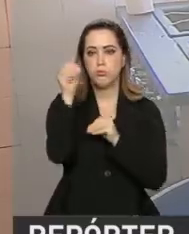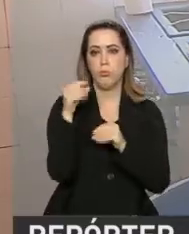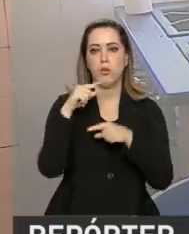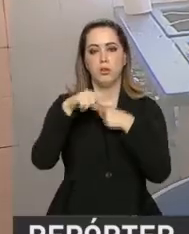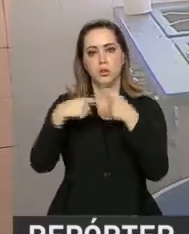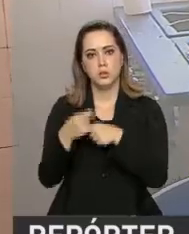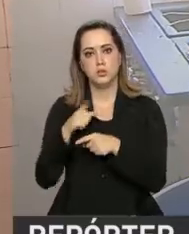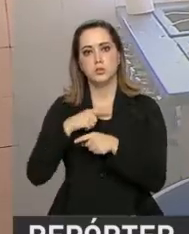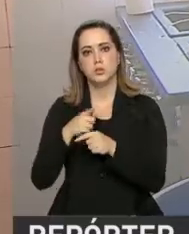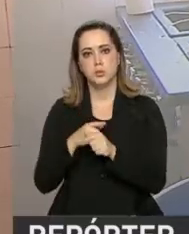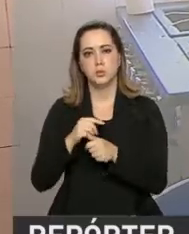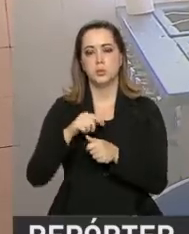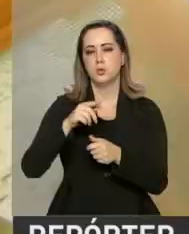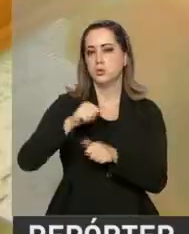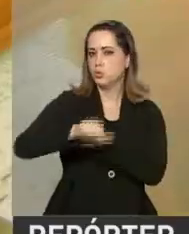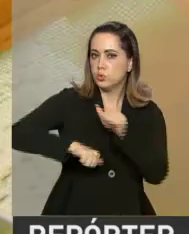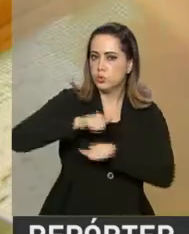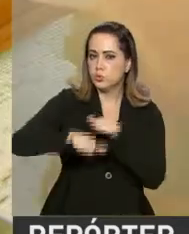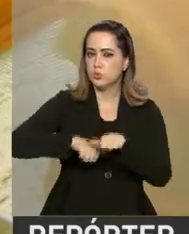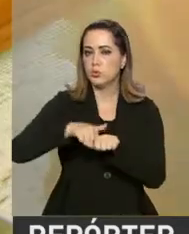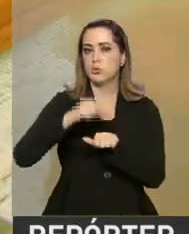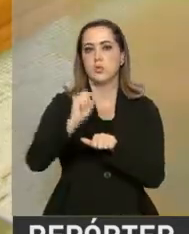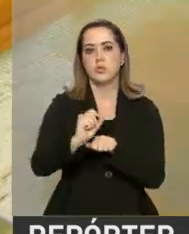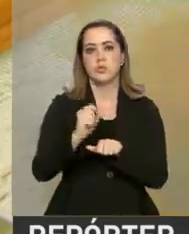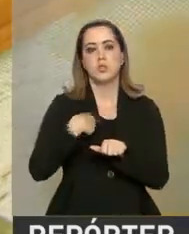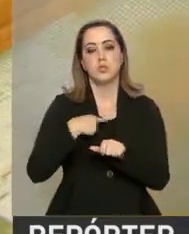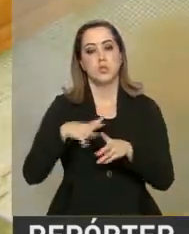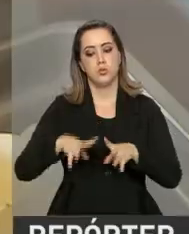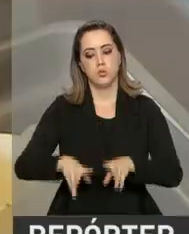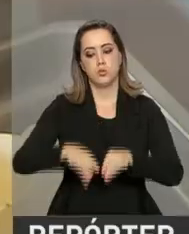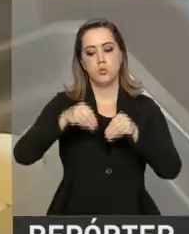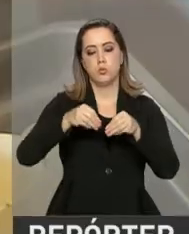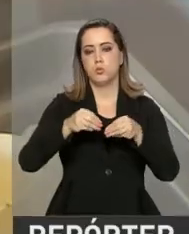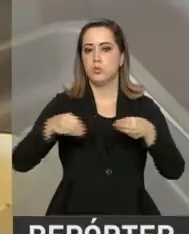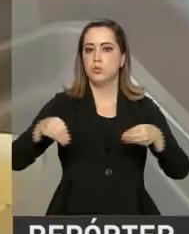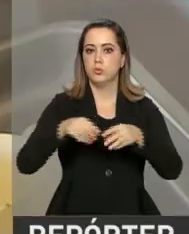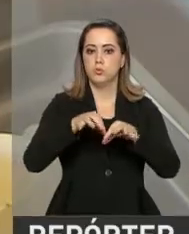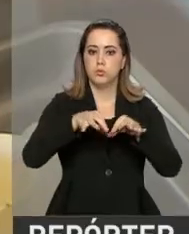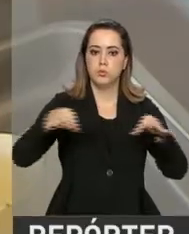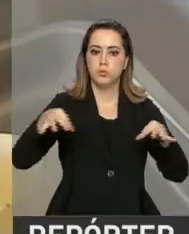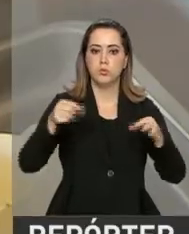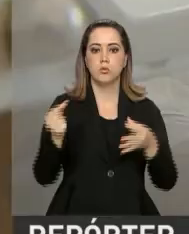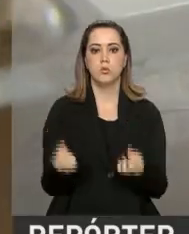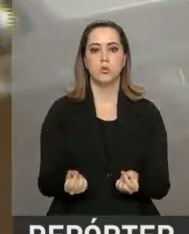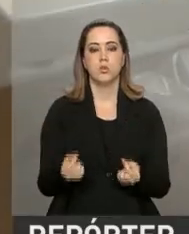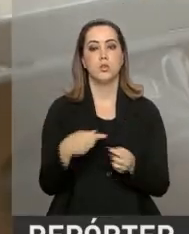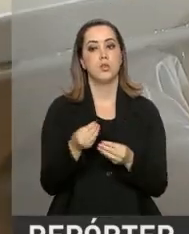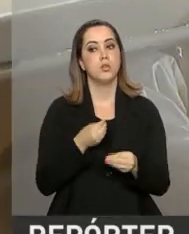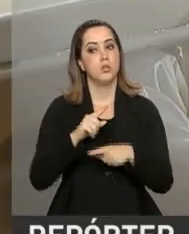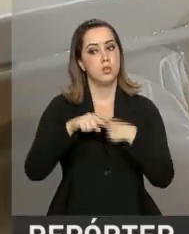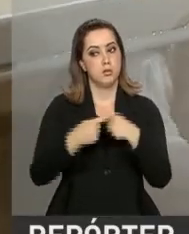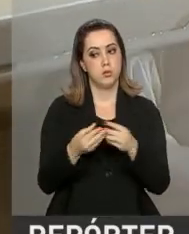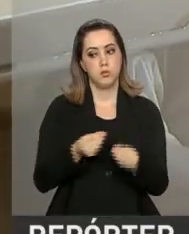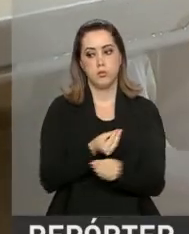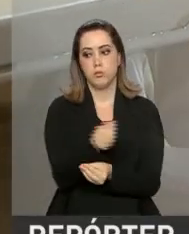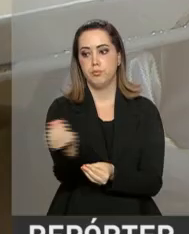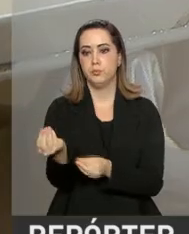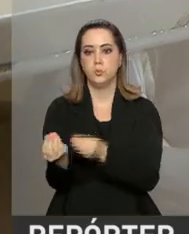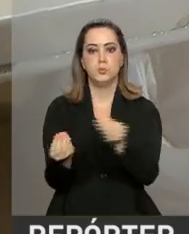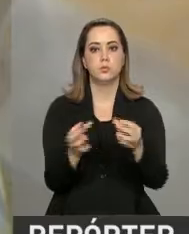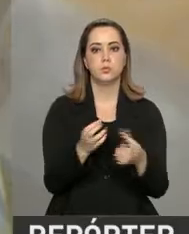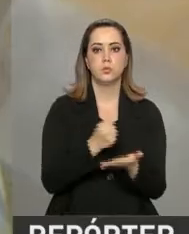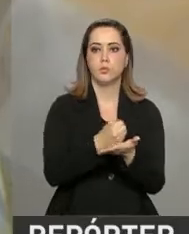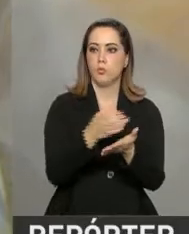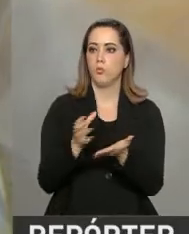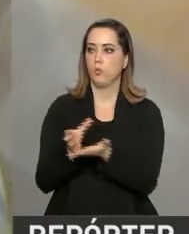beneficia processa é faz um embasamento e uma vez por semana só entregue essa produção na